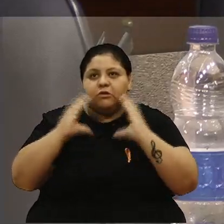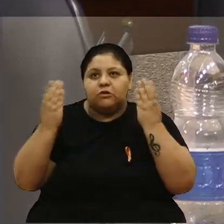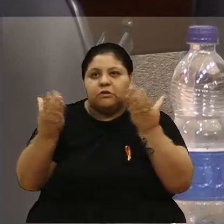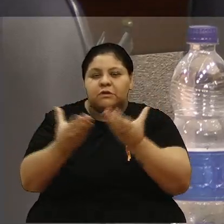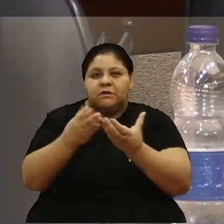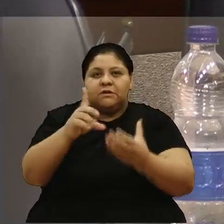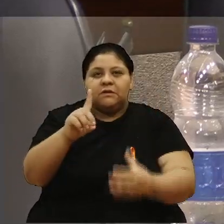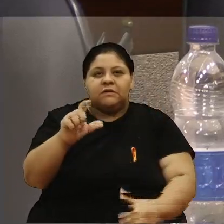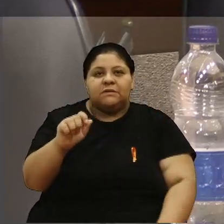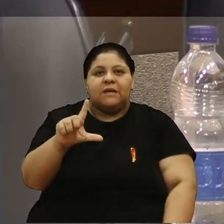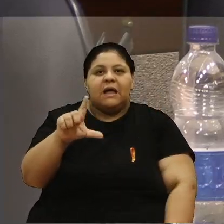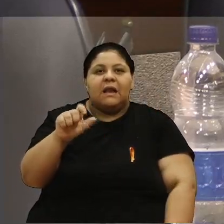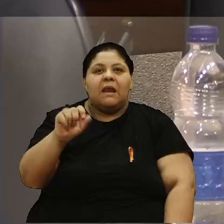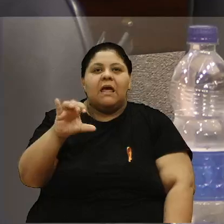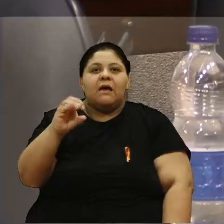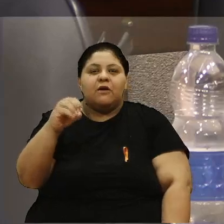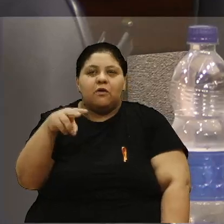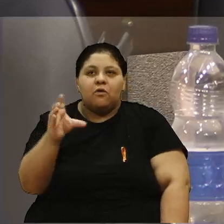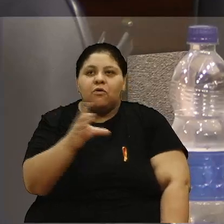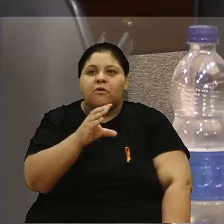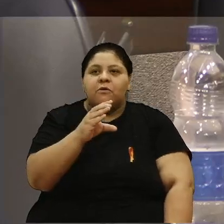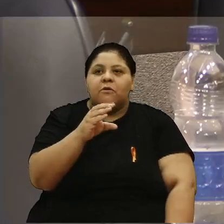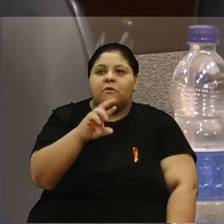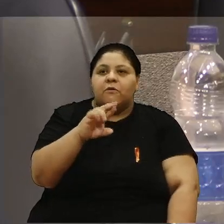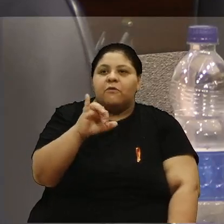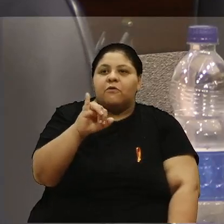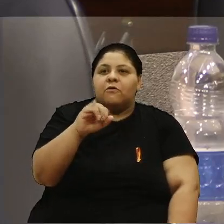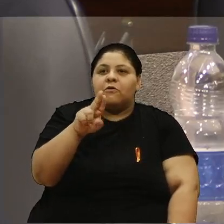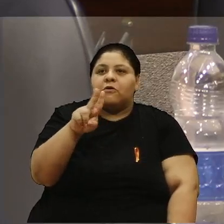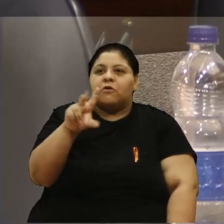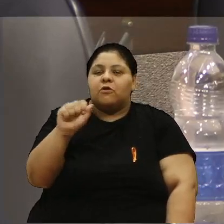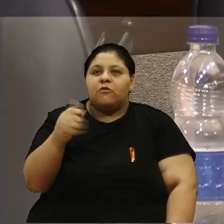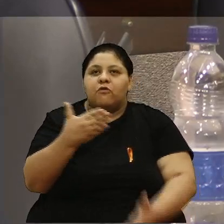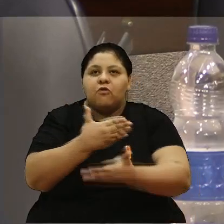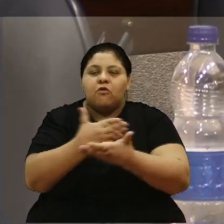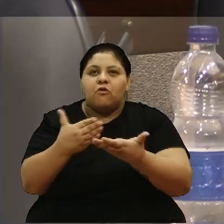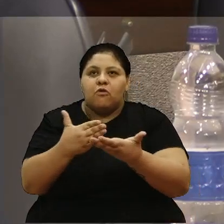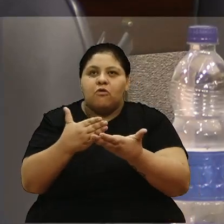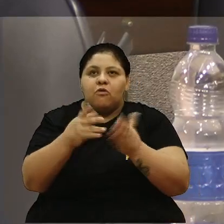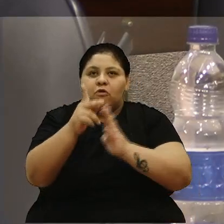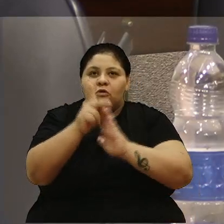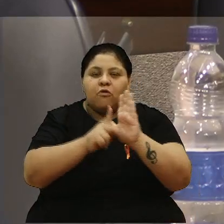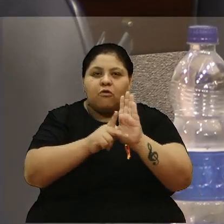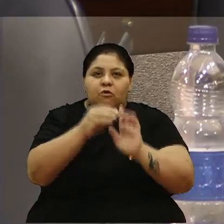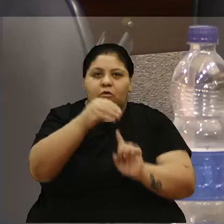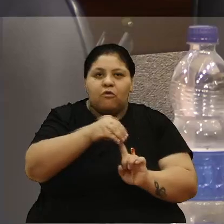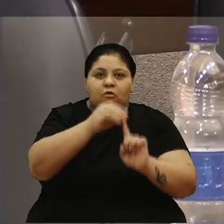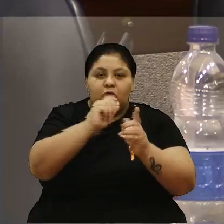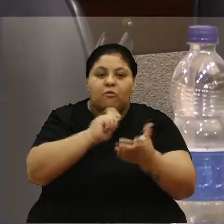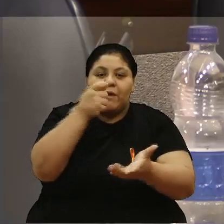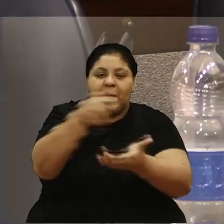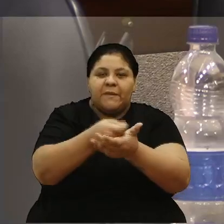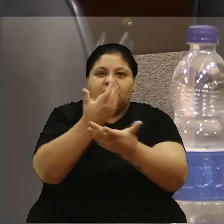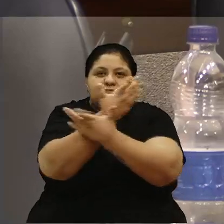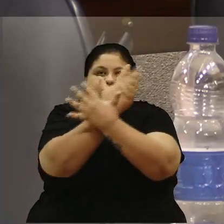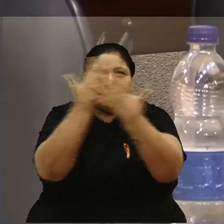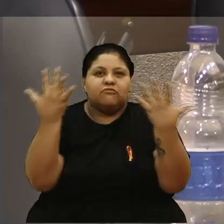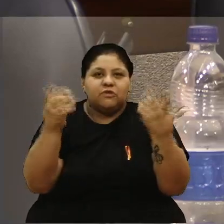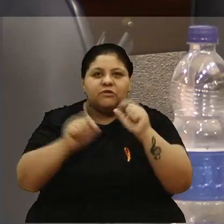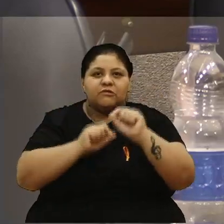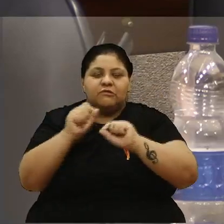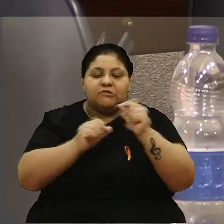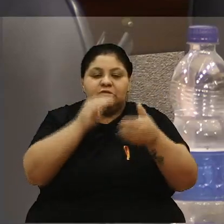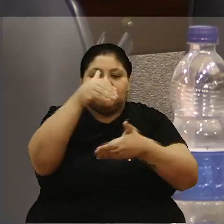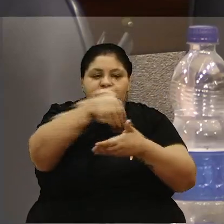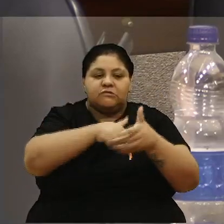Dalanho, em Criúva, onde se começou aquele projeto piloto, o projeto do pagamento ambiental a quem está dentro